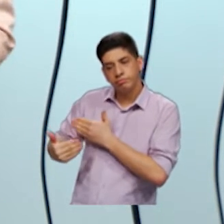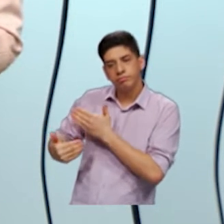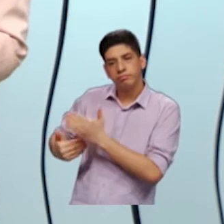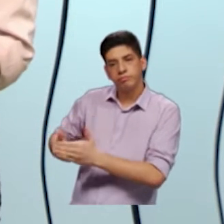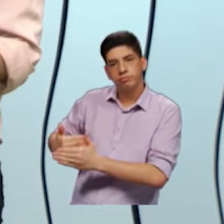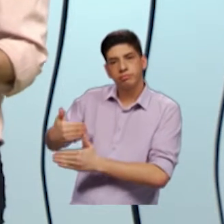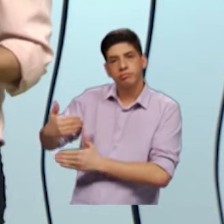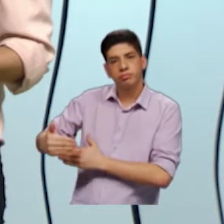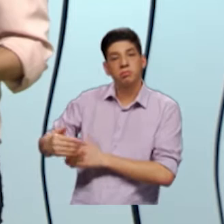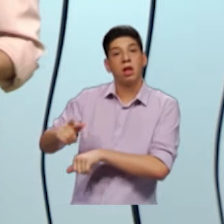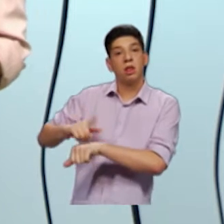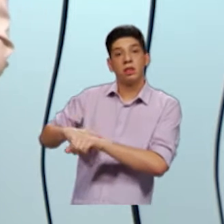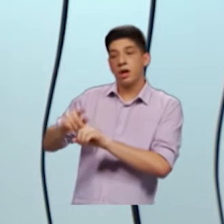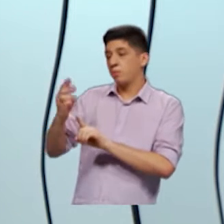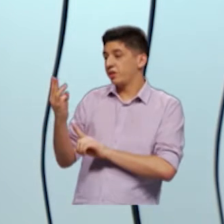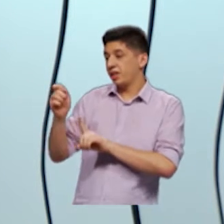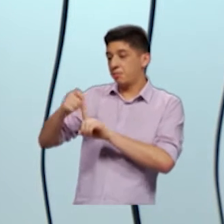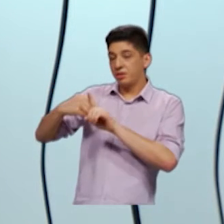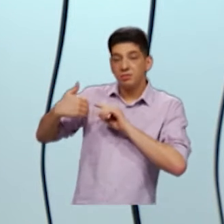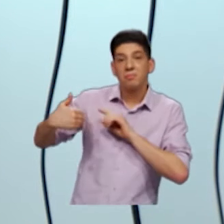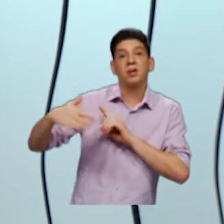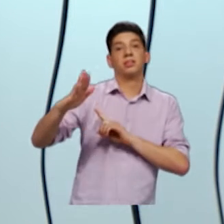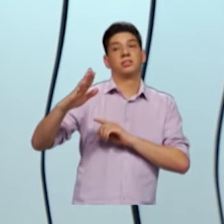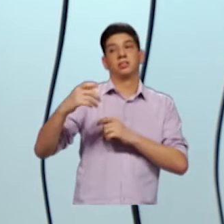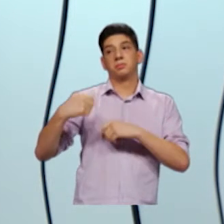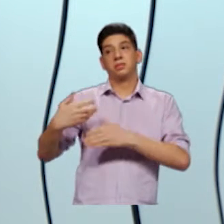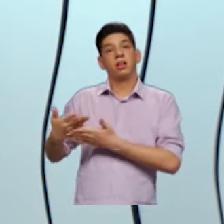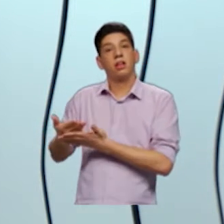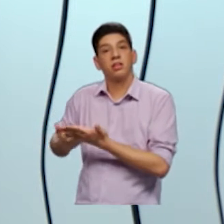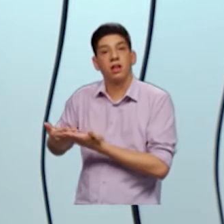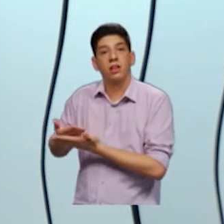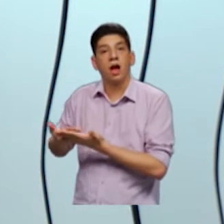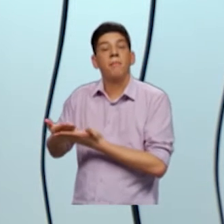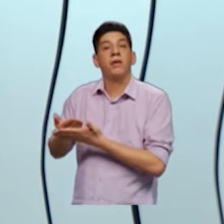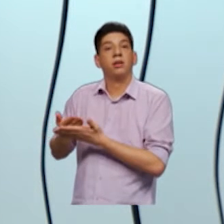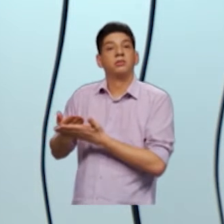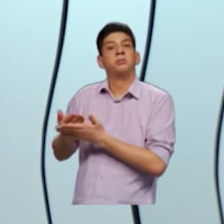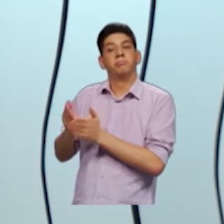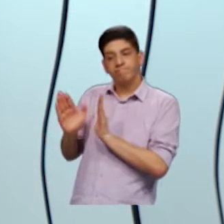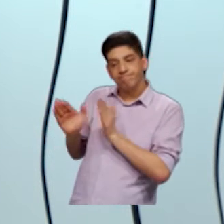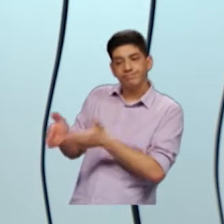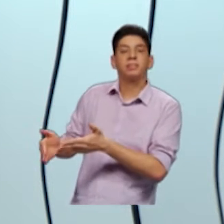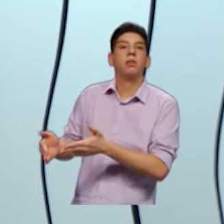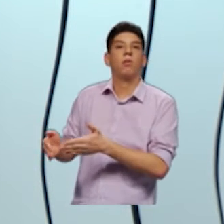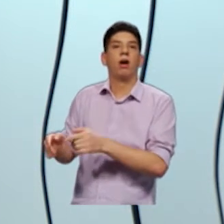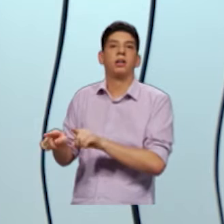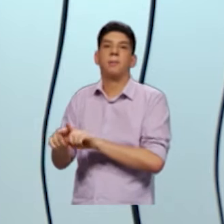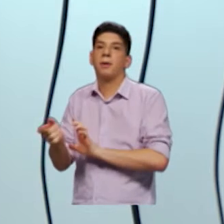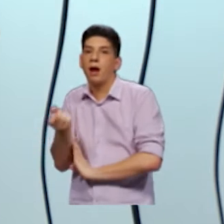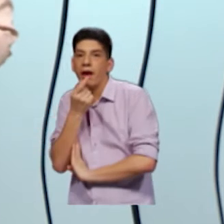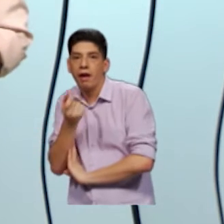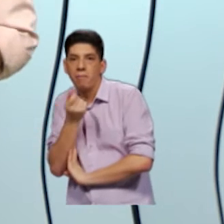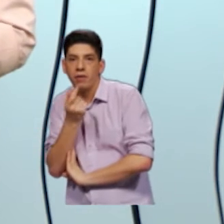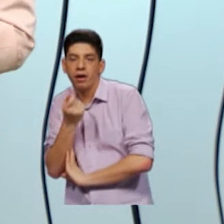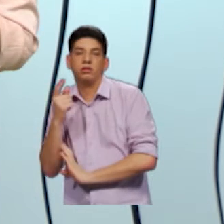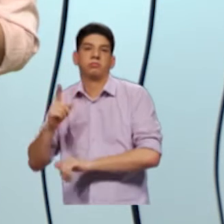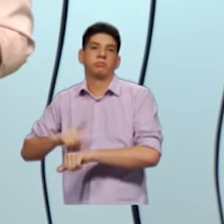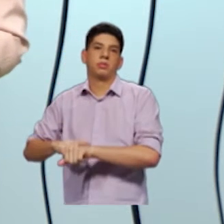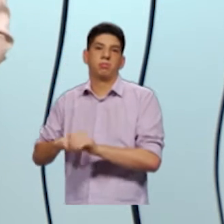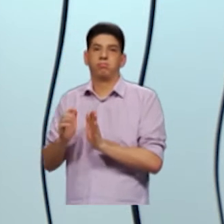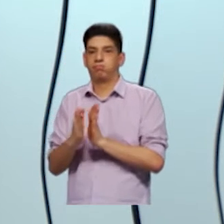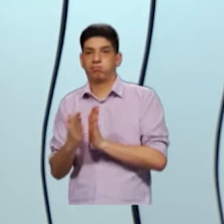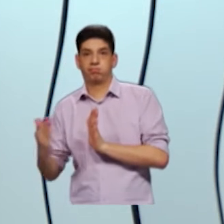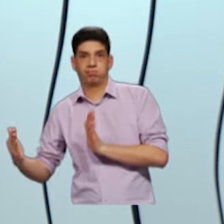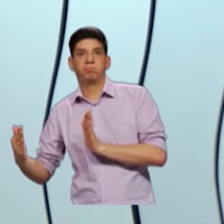vezes, elas têm que ter um tratamento mais prolongado, uso de remédios, por um longo período de tempo.